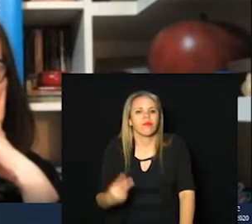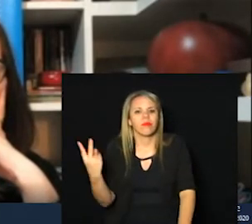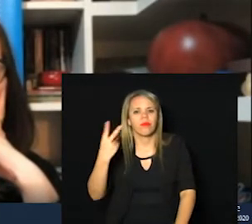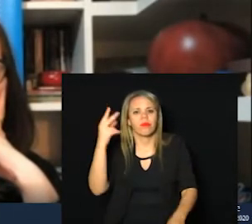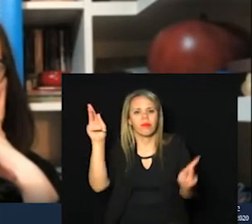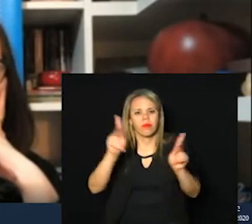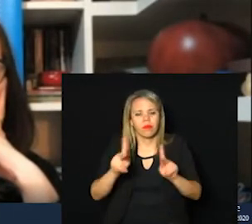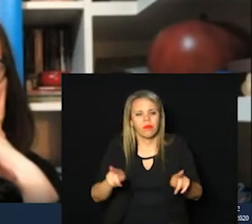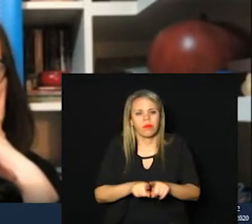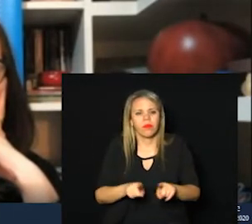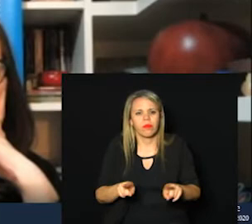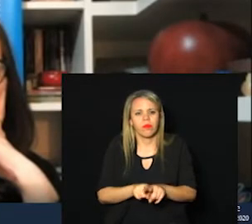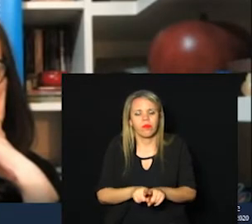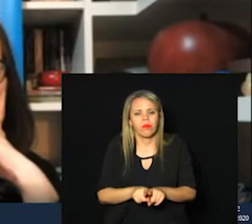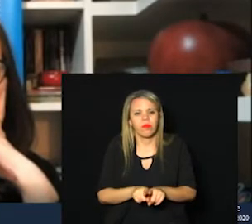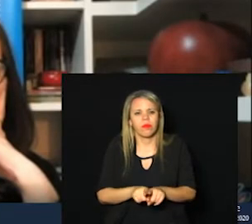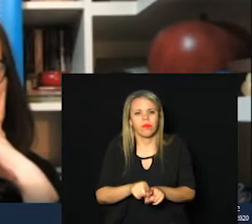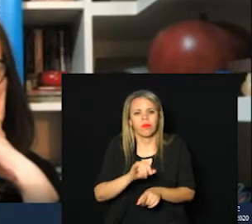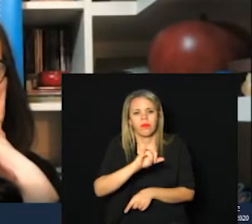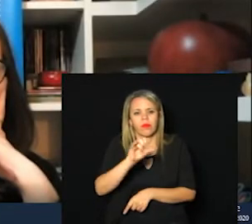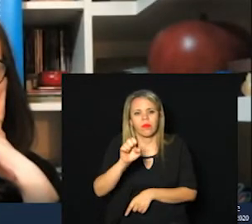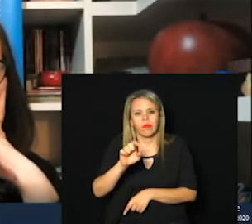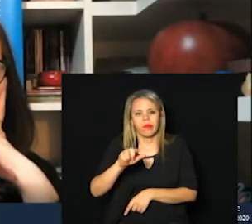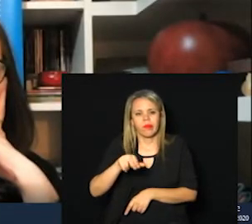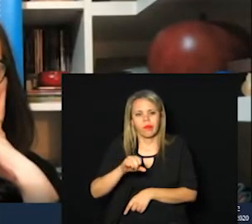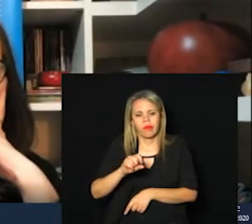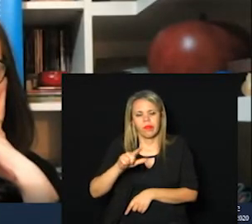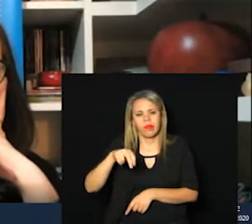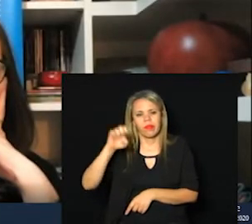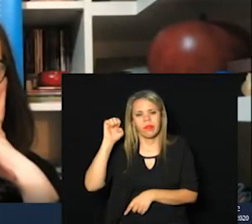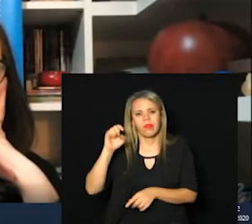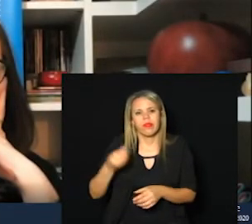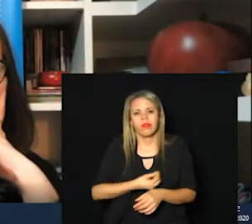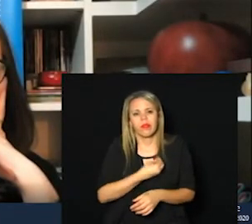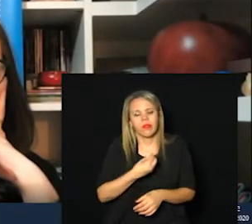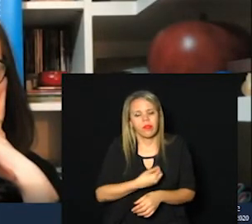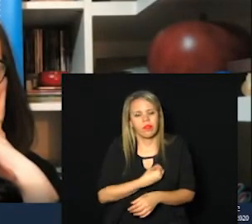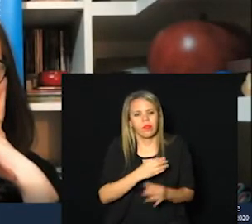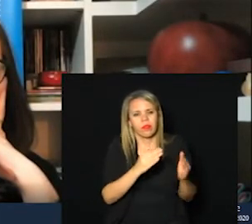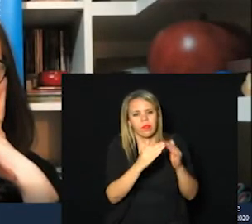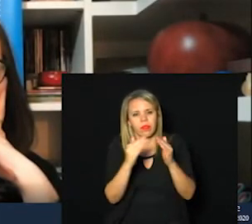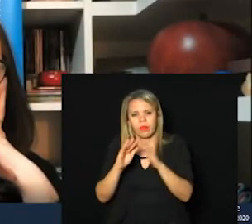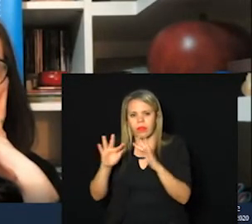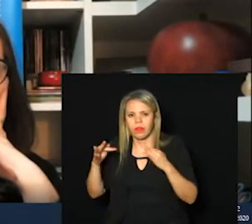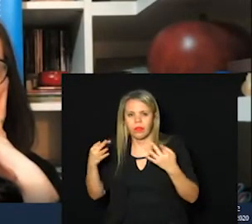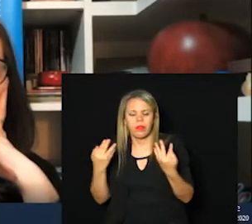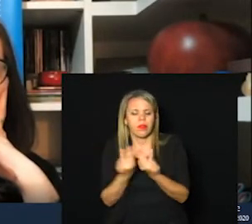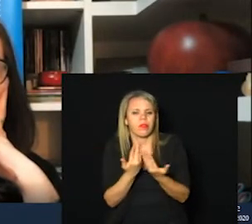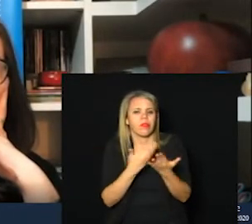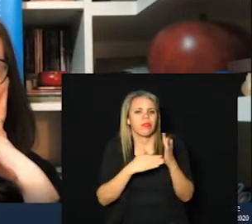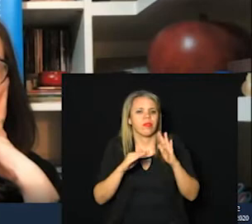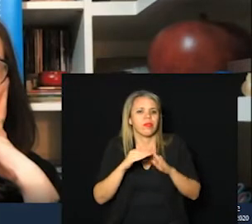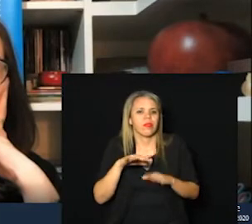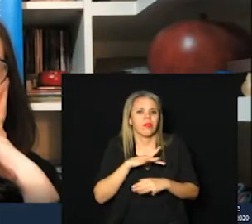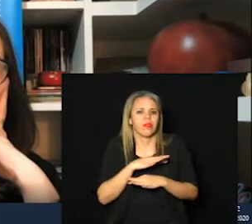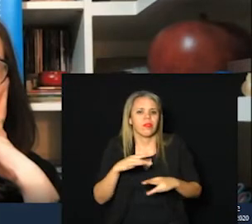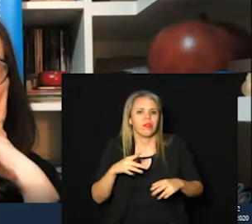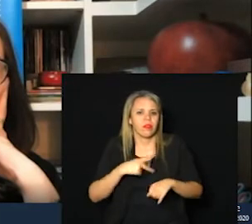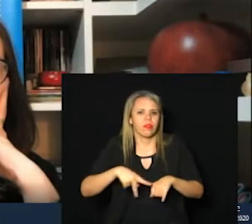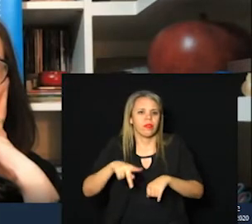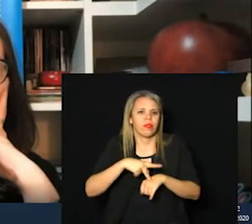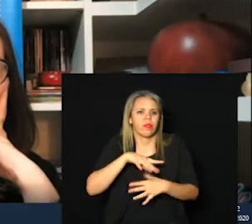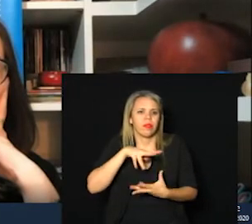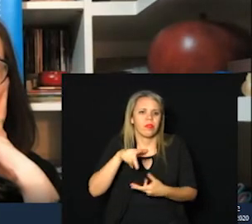tão bem colocados por Jocilane, se tornem vida em nossas casas, em nossas escolas, em nossas cidades, em nosso país e no